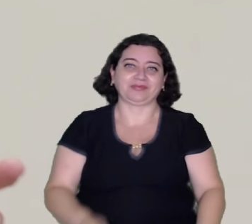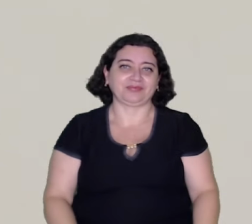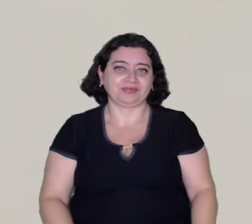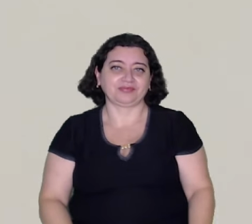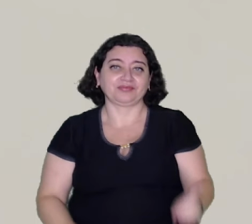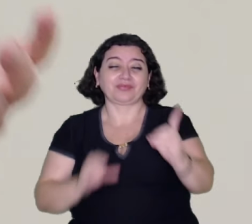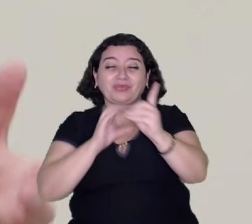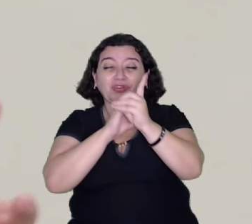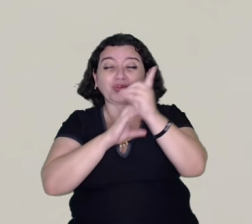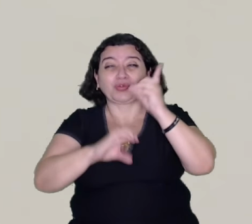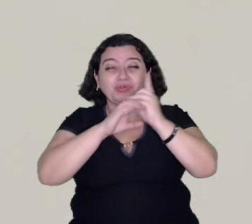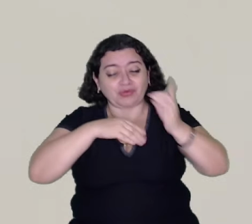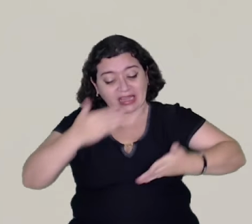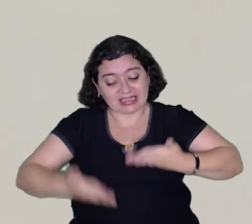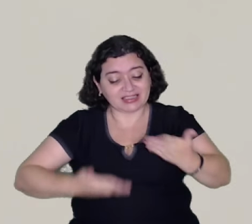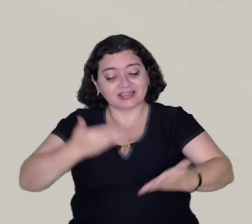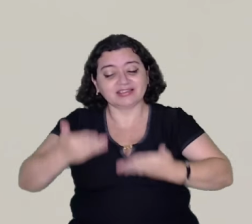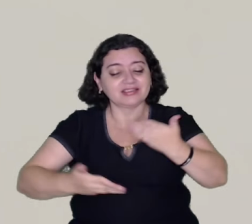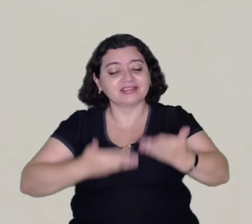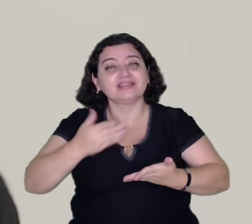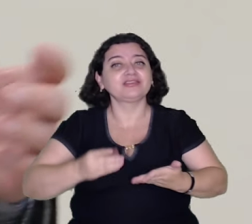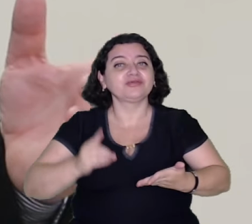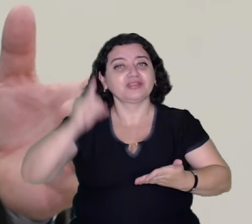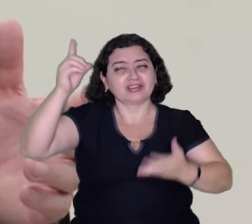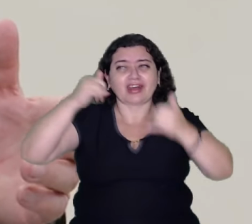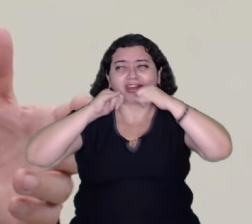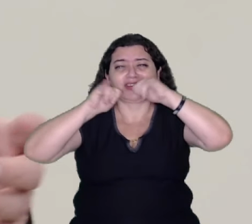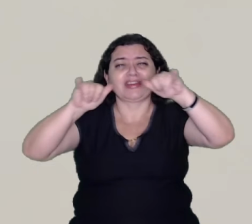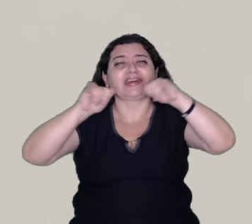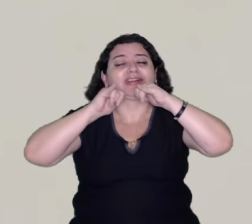Cultuar e servir a Deus, declarar